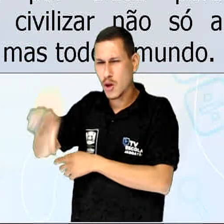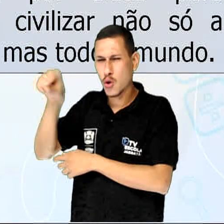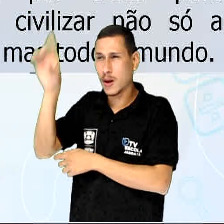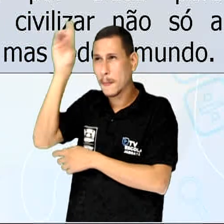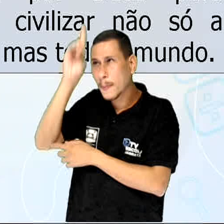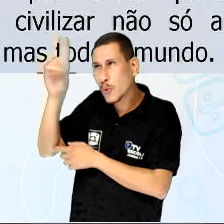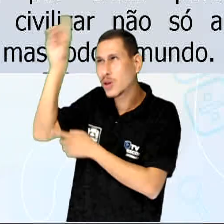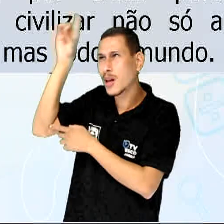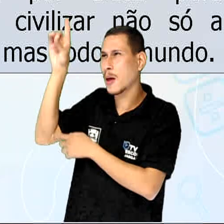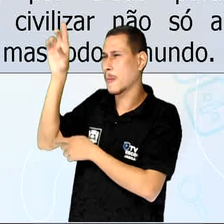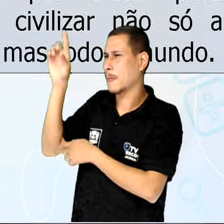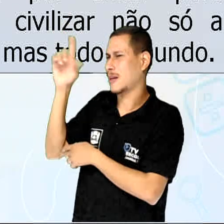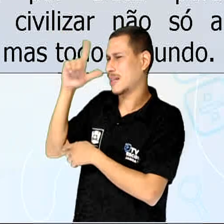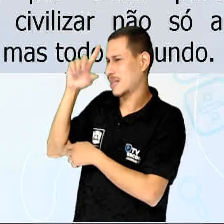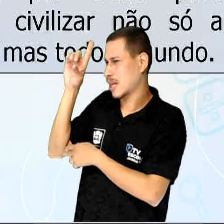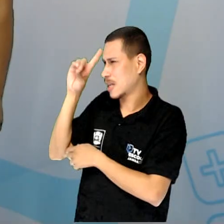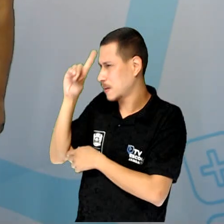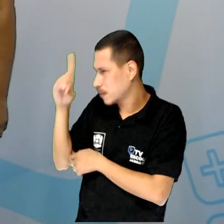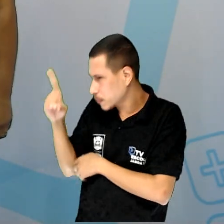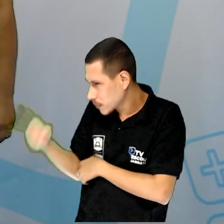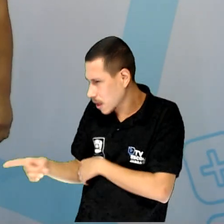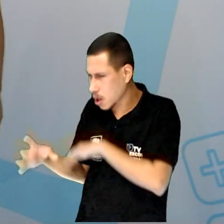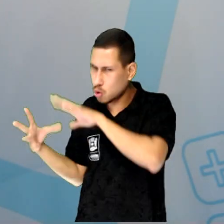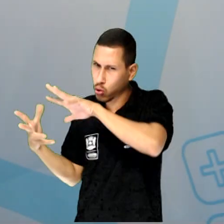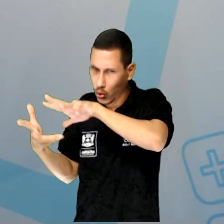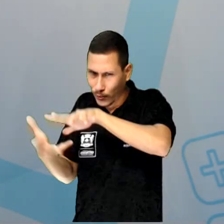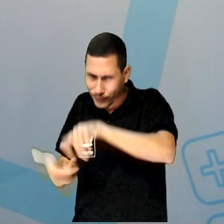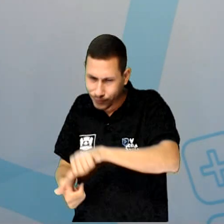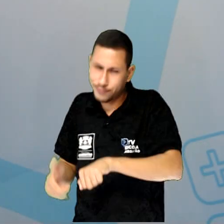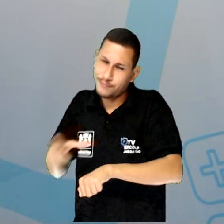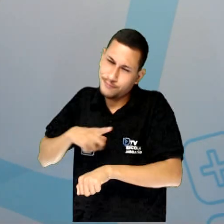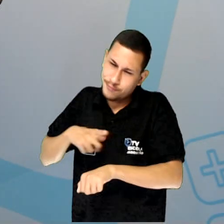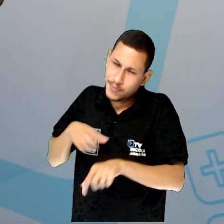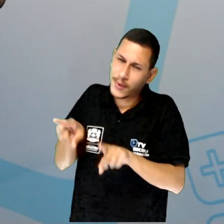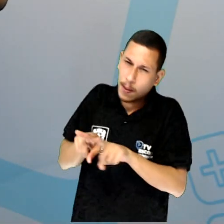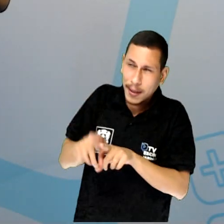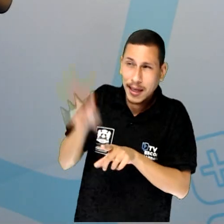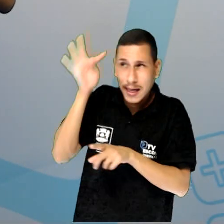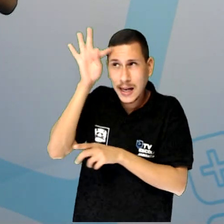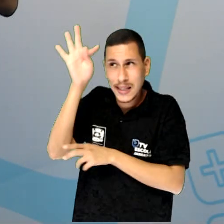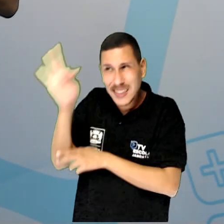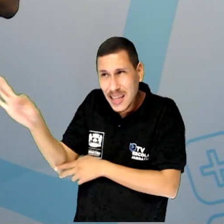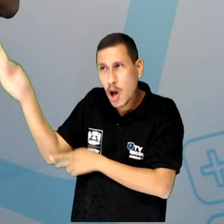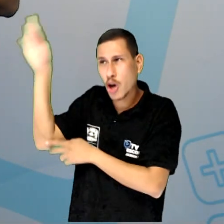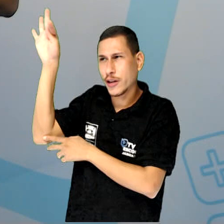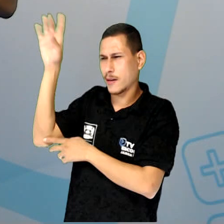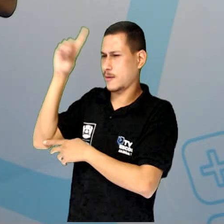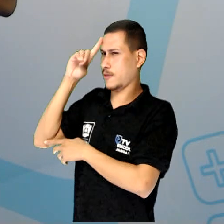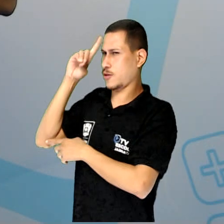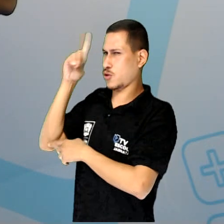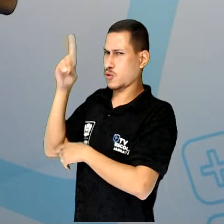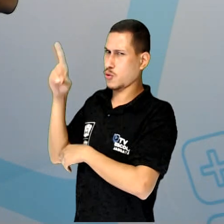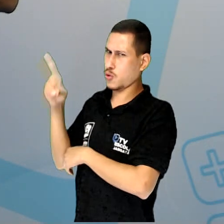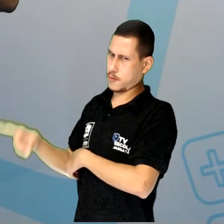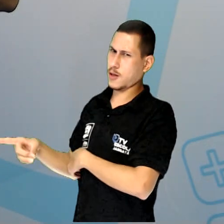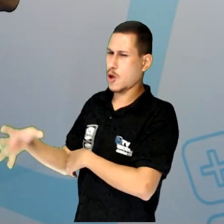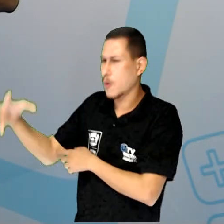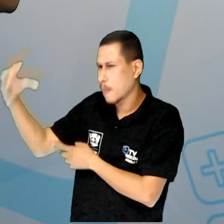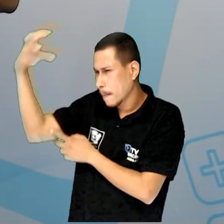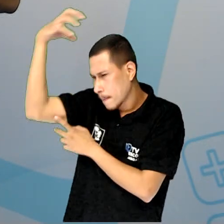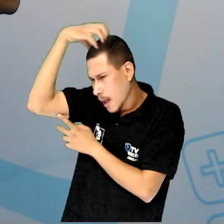América, mas todo o mundo. Daí a gente já tem a teoria de dominação, né? De